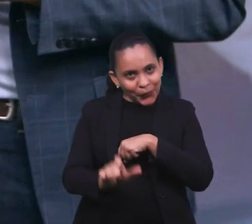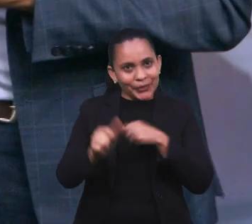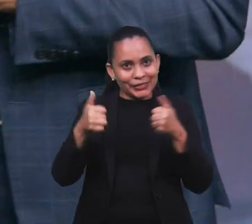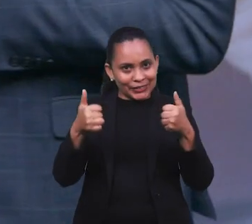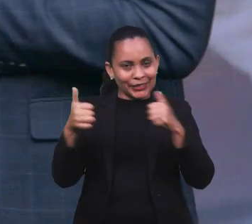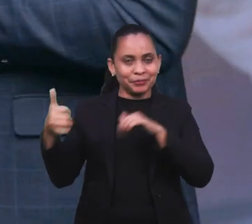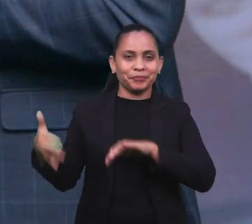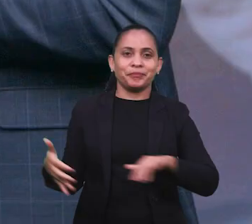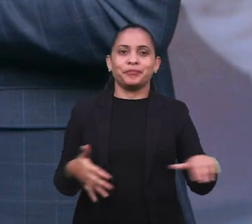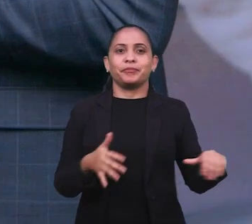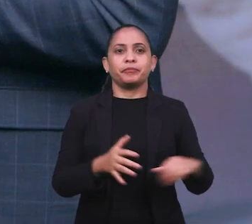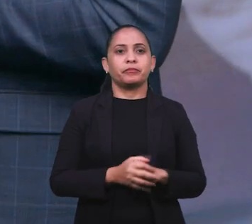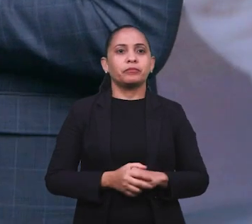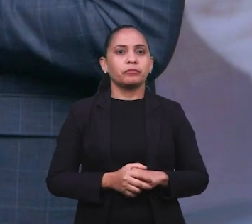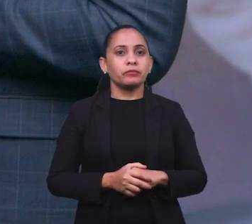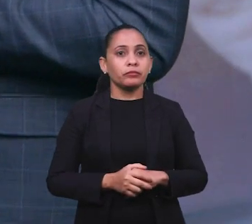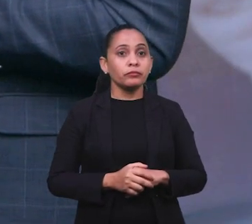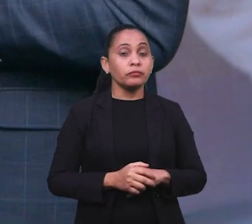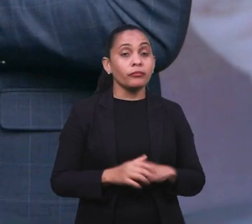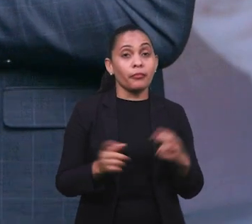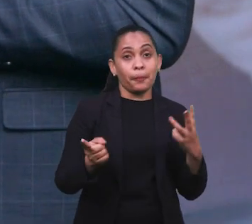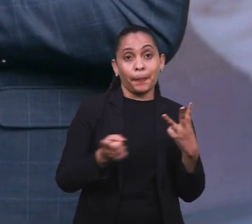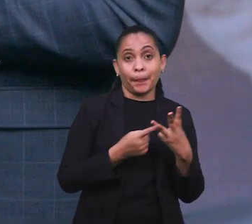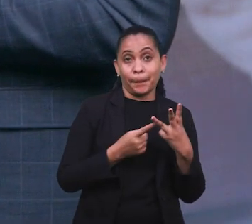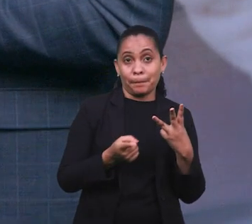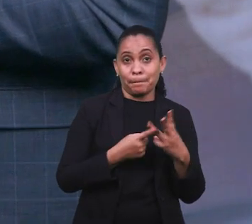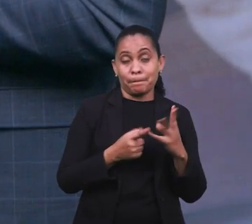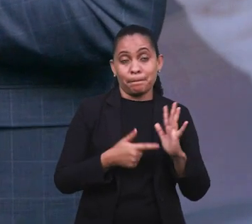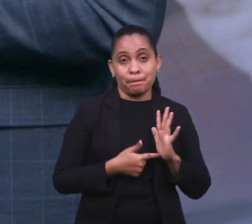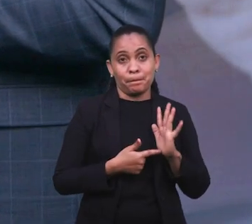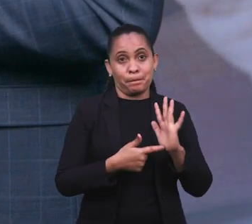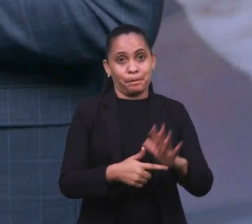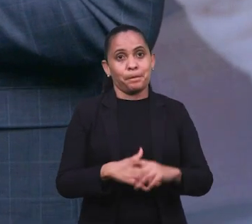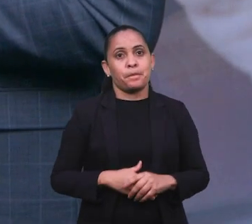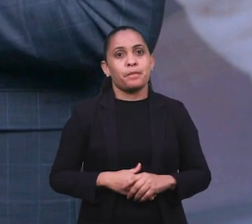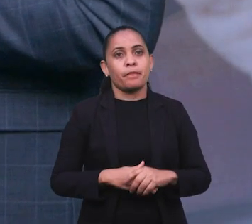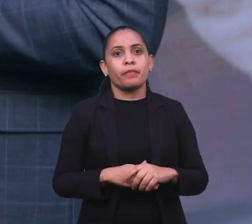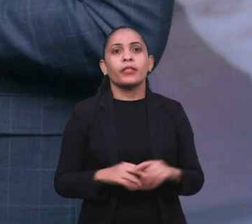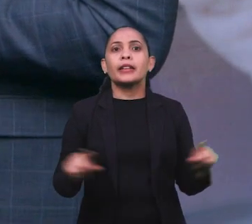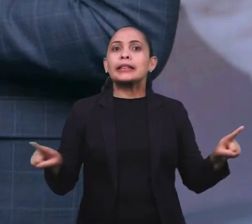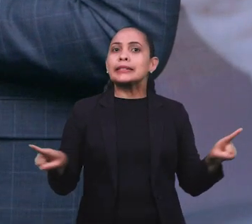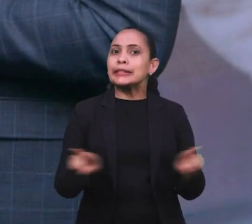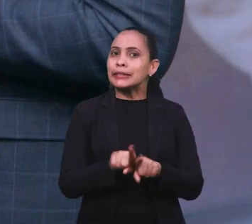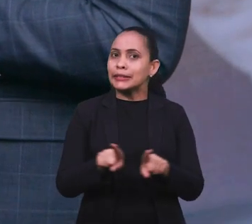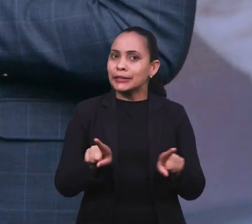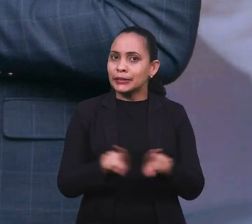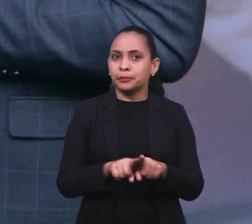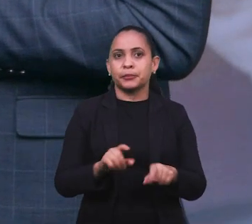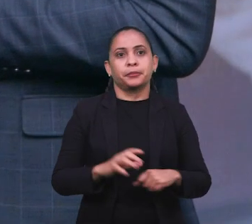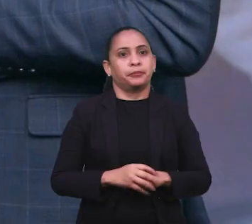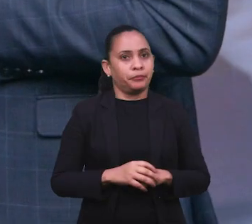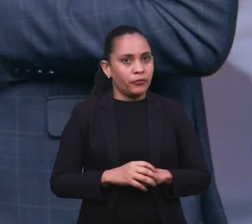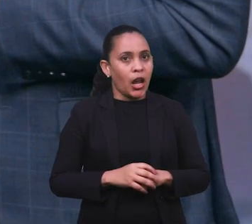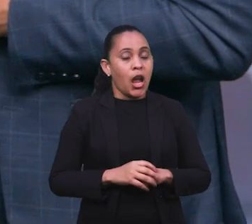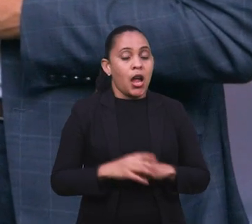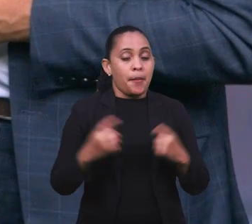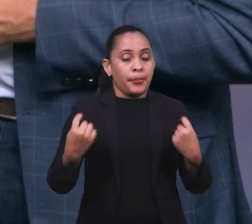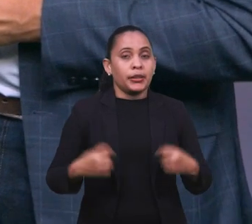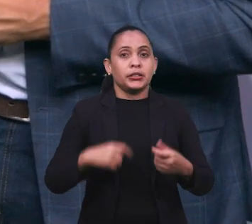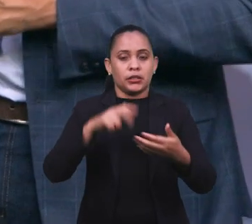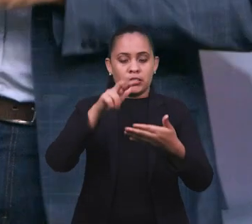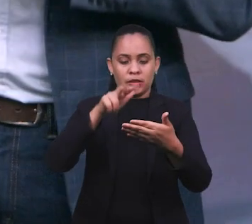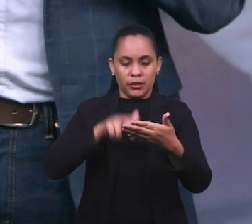bem? Então vamos lá. Terceiro ponto aqui que eu quero trazer para vocês, ó, quebra da leitura mais intervalos,